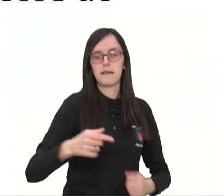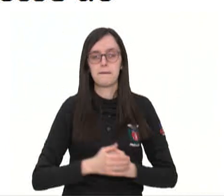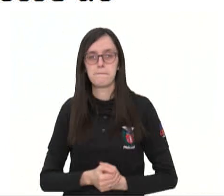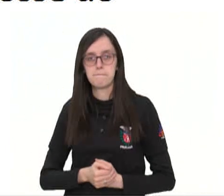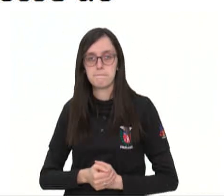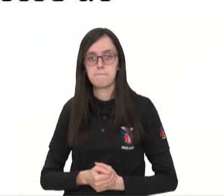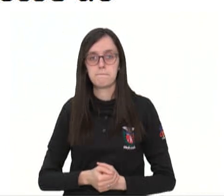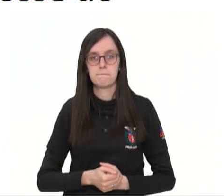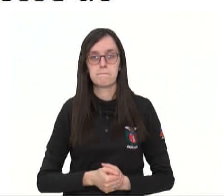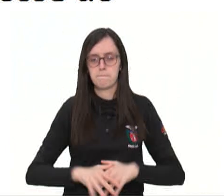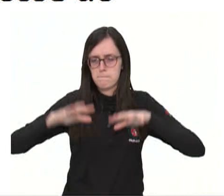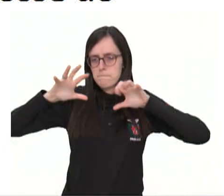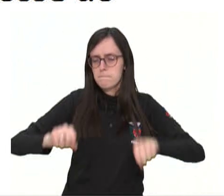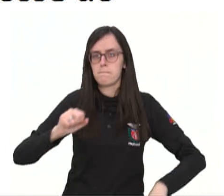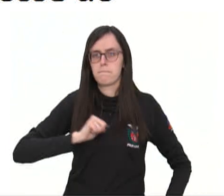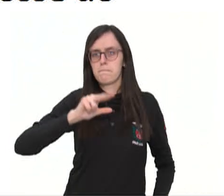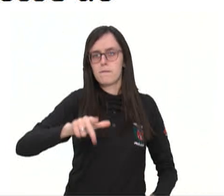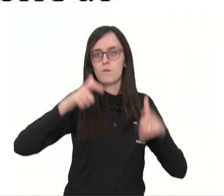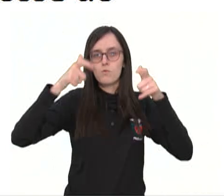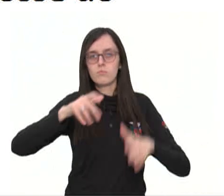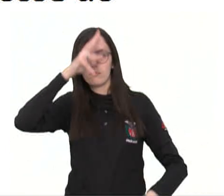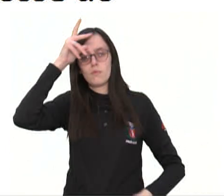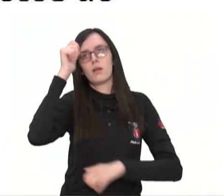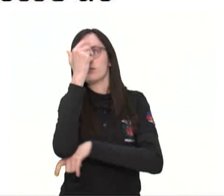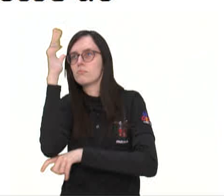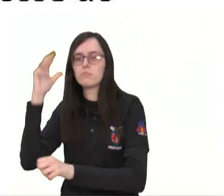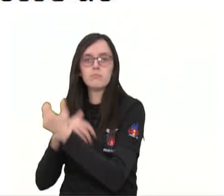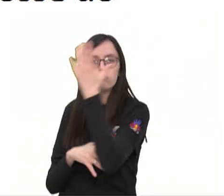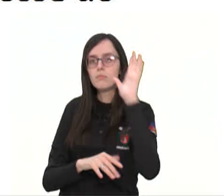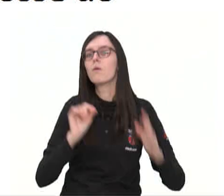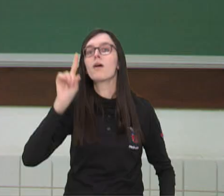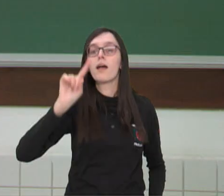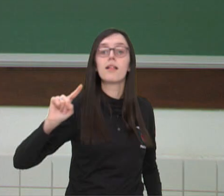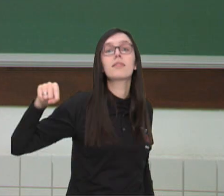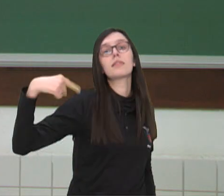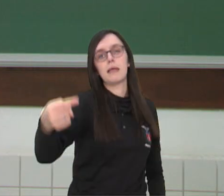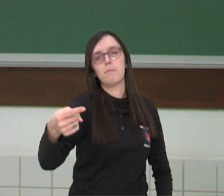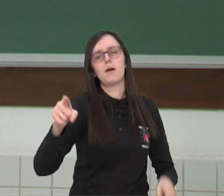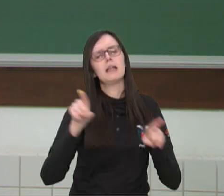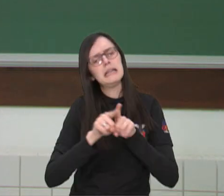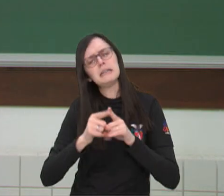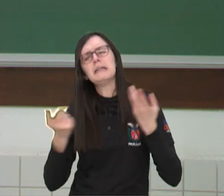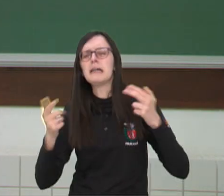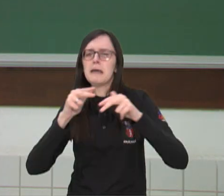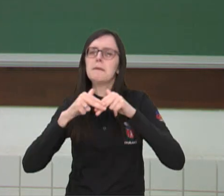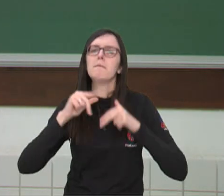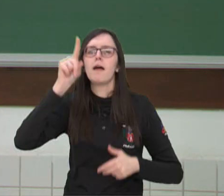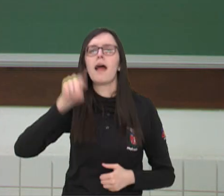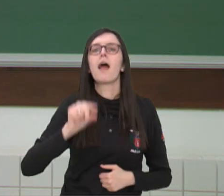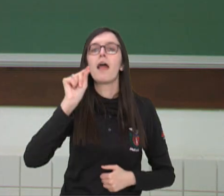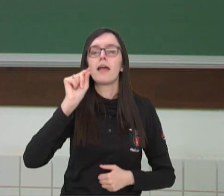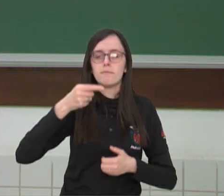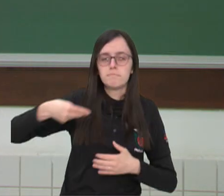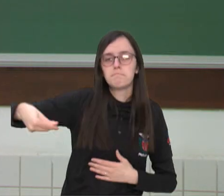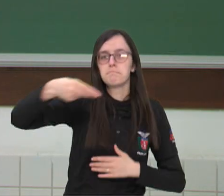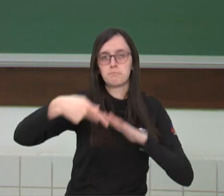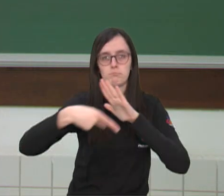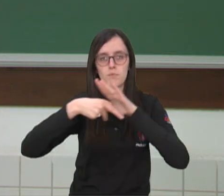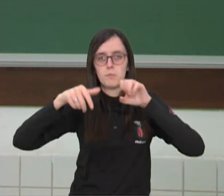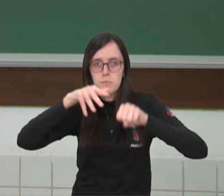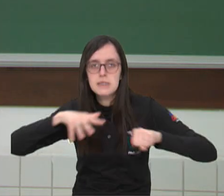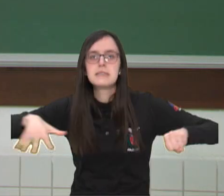E o domínio português no território amazônico que veio após, e muito por causa dessas drogas do